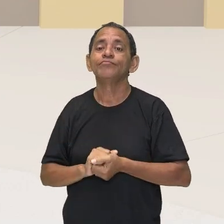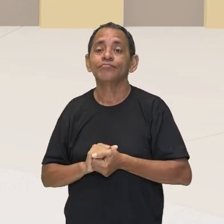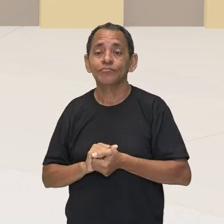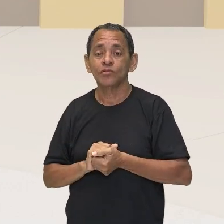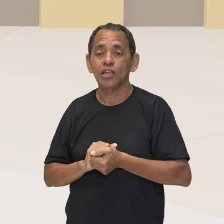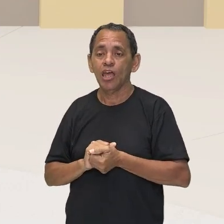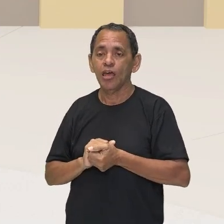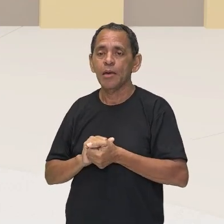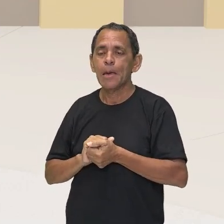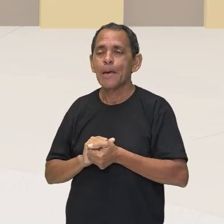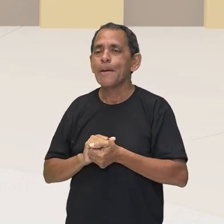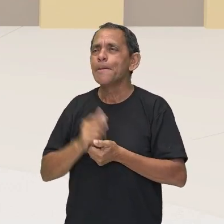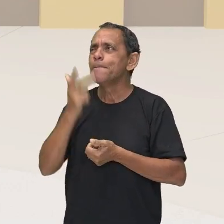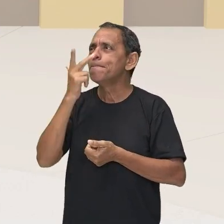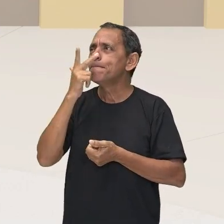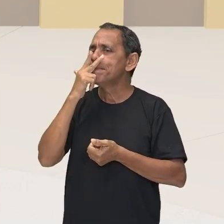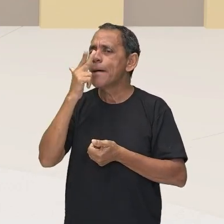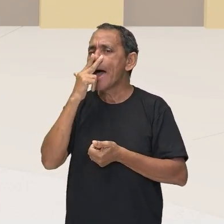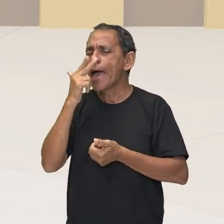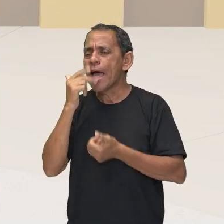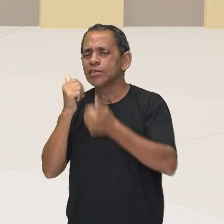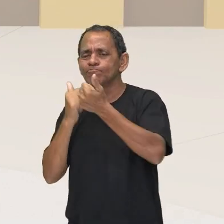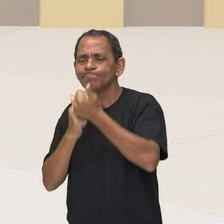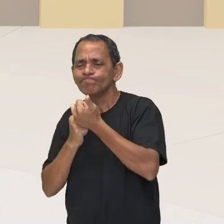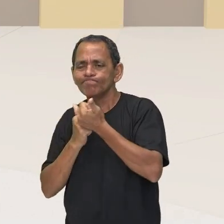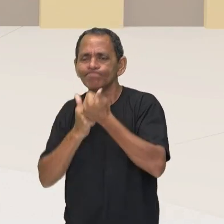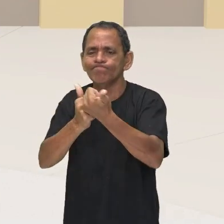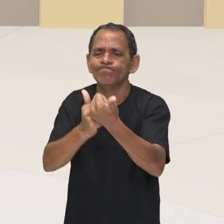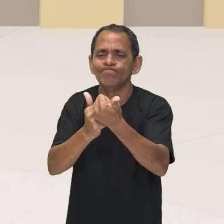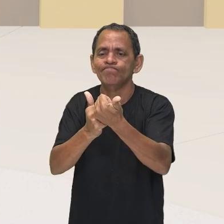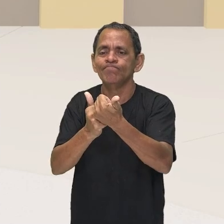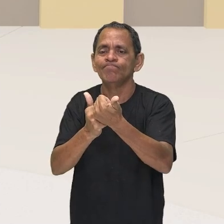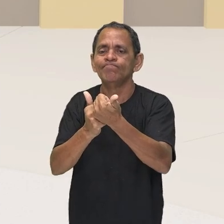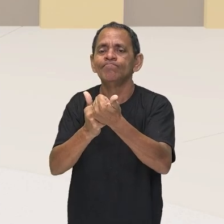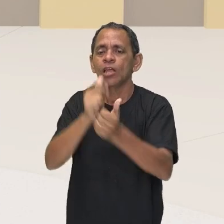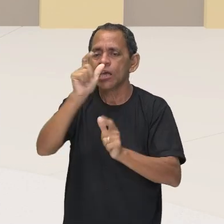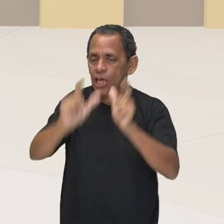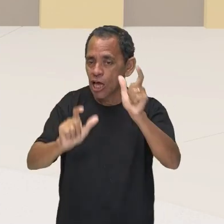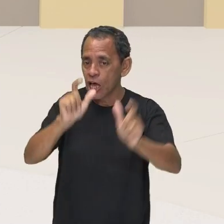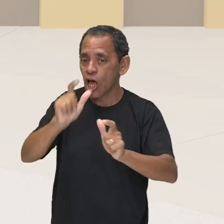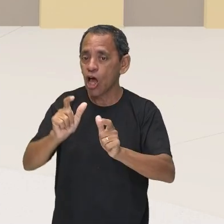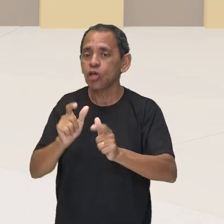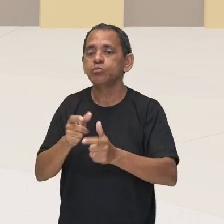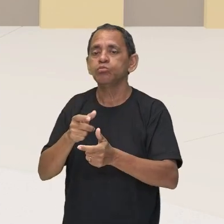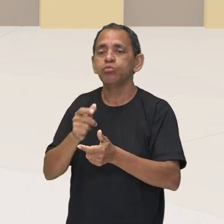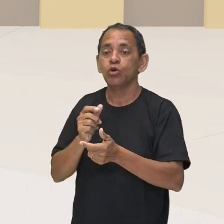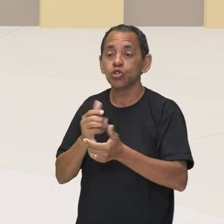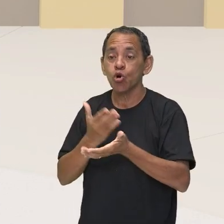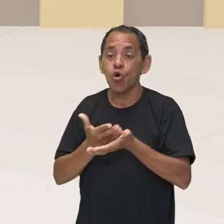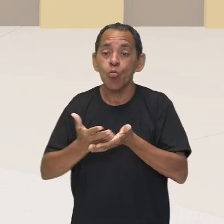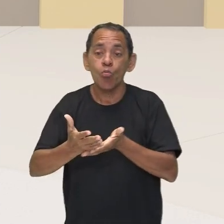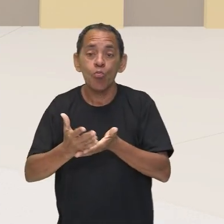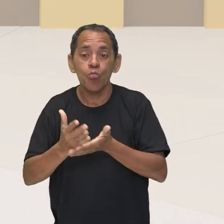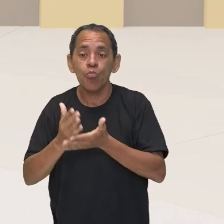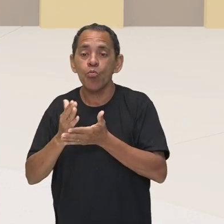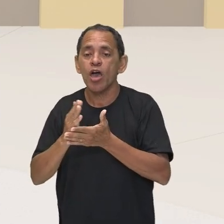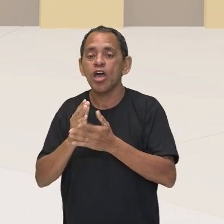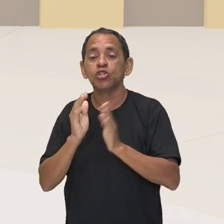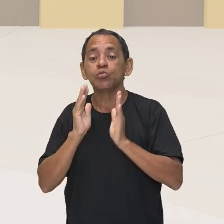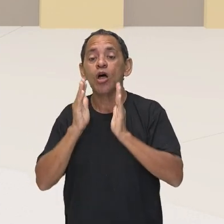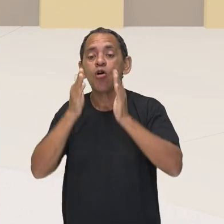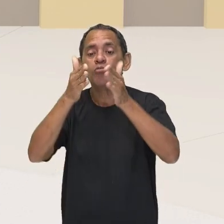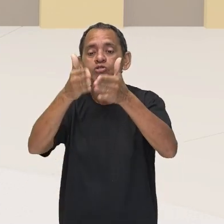que faz com que as pessoas ajam para atingir os seus objetivos. Então, é tudo aquilo